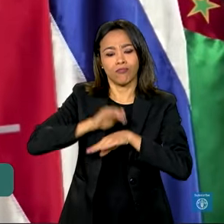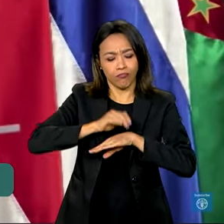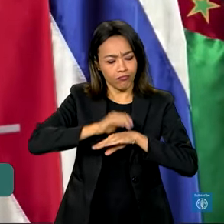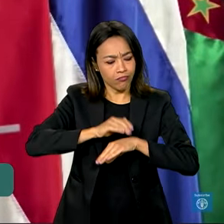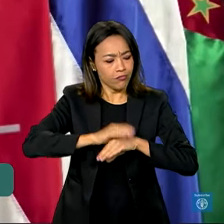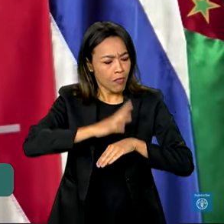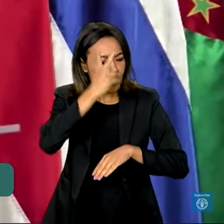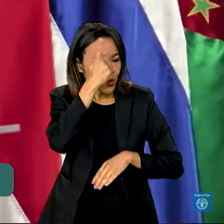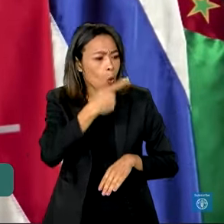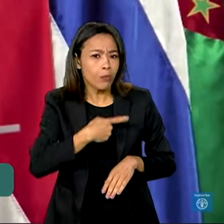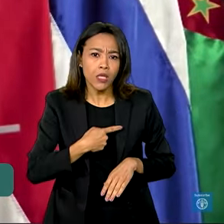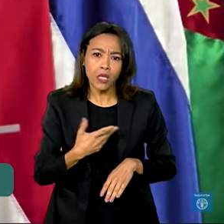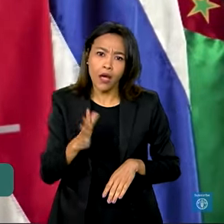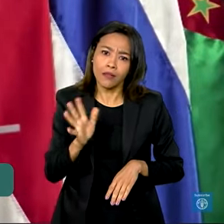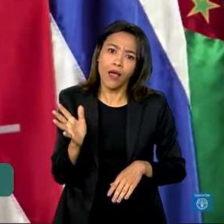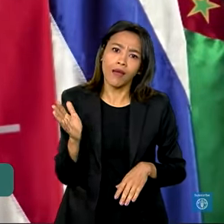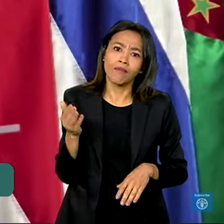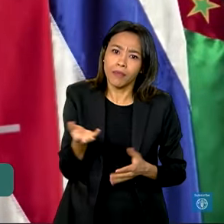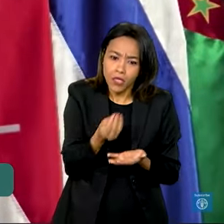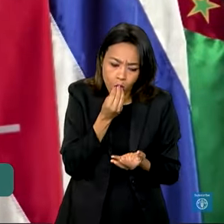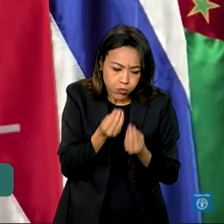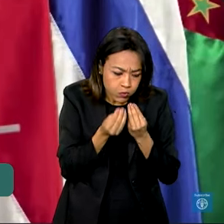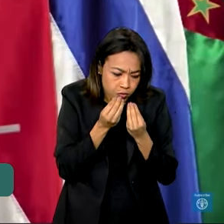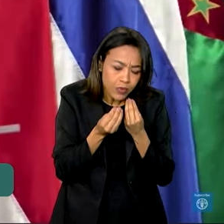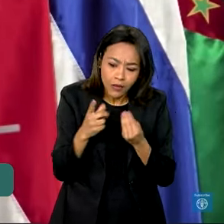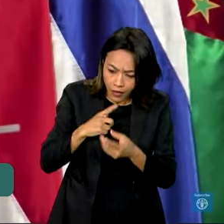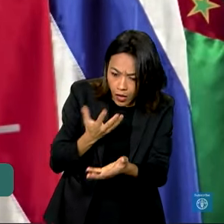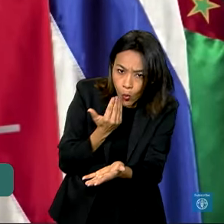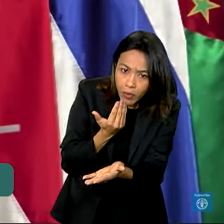para se alimentar, mesmo tendo o alimento.